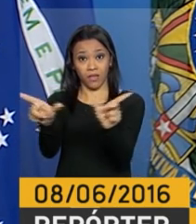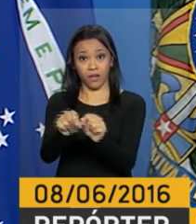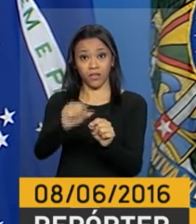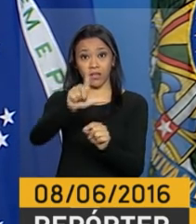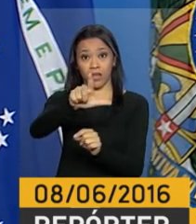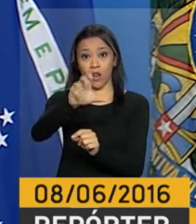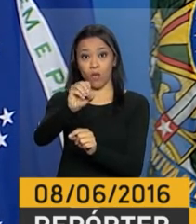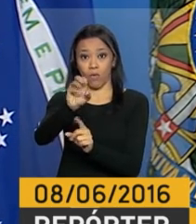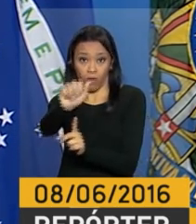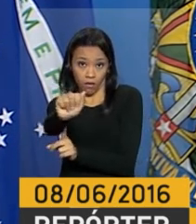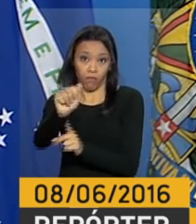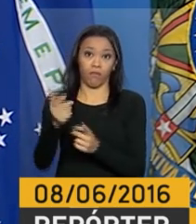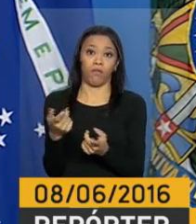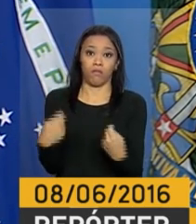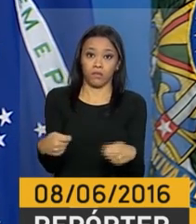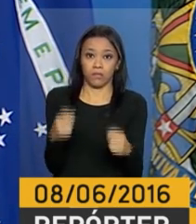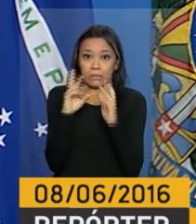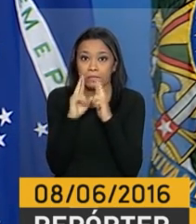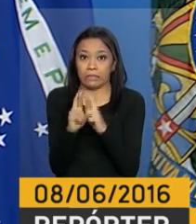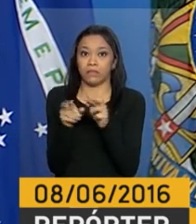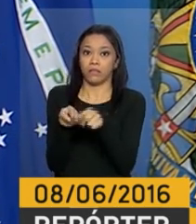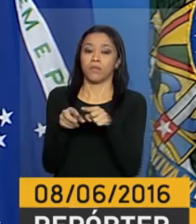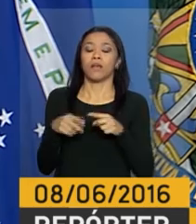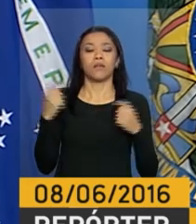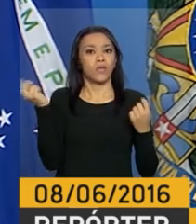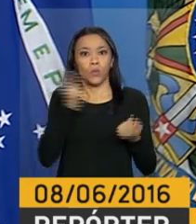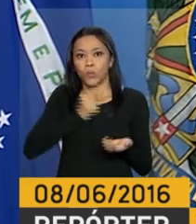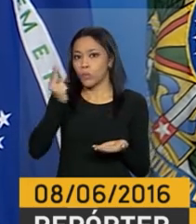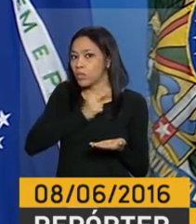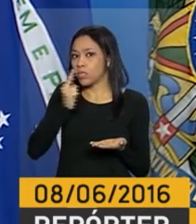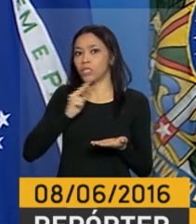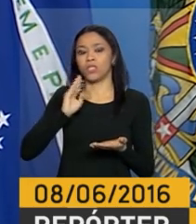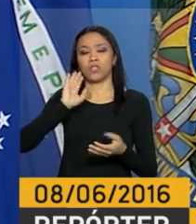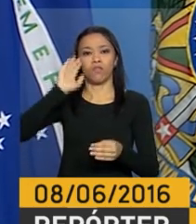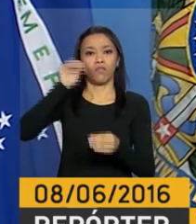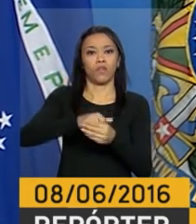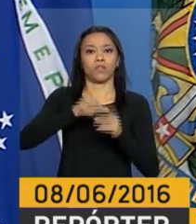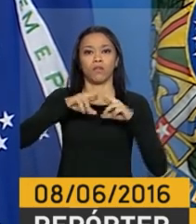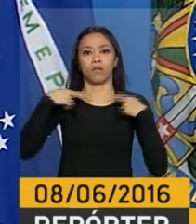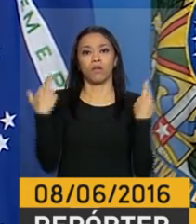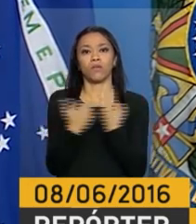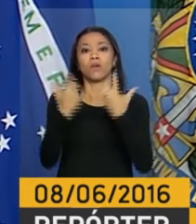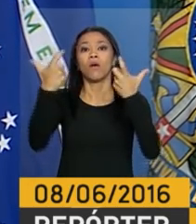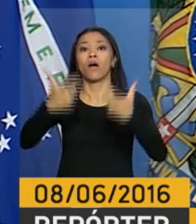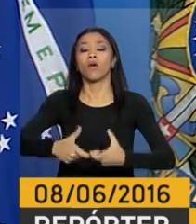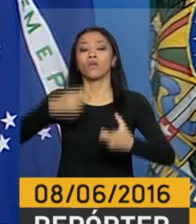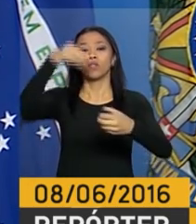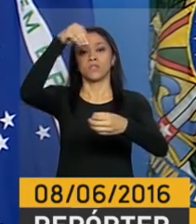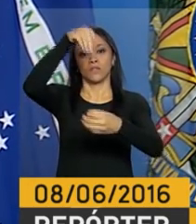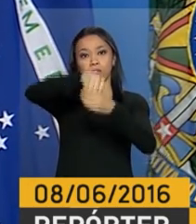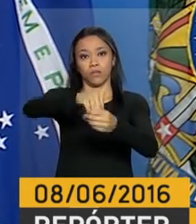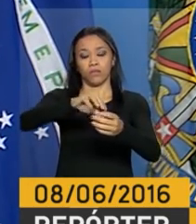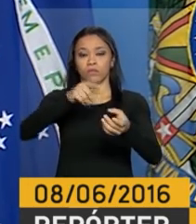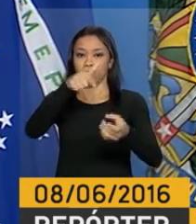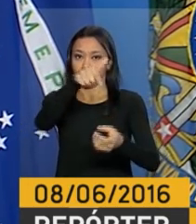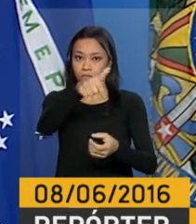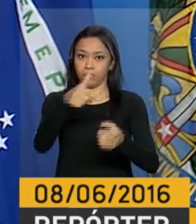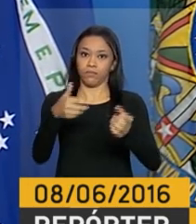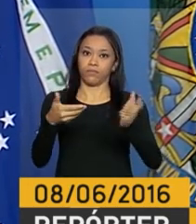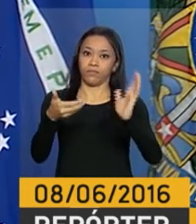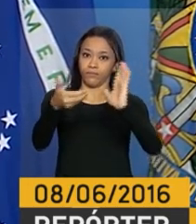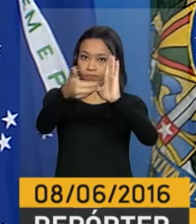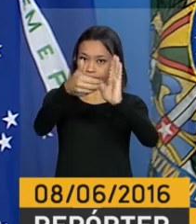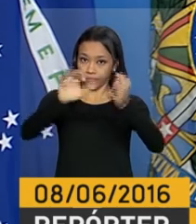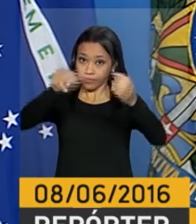de aprovar rapidamente em sessão do congresso nacional a modificação eh da Meta